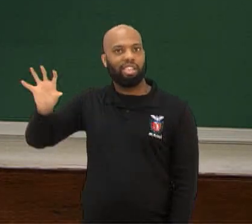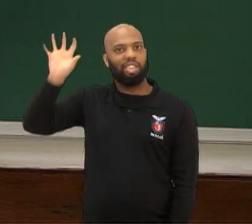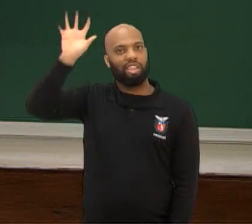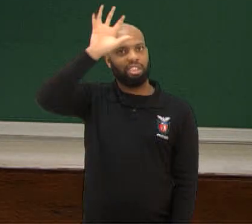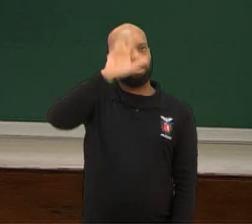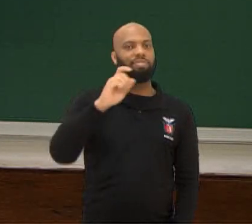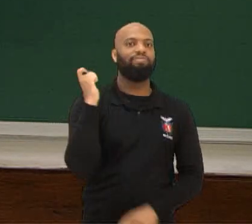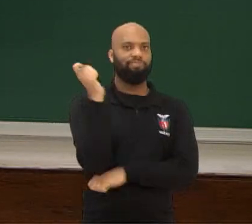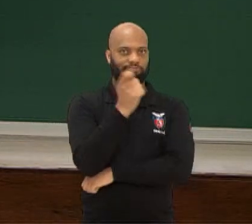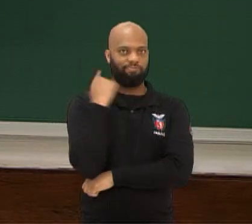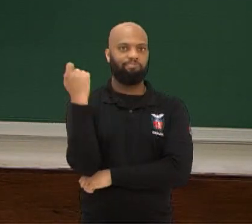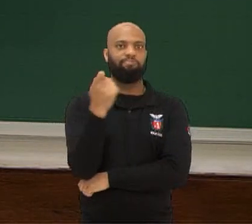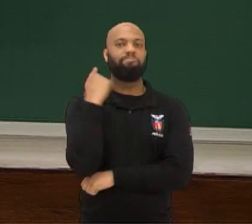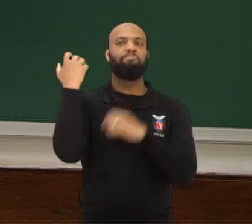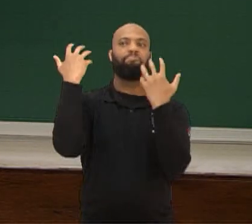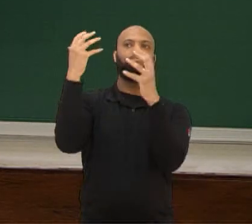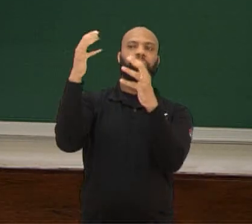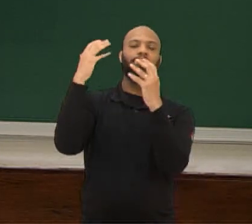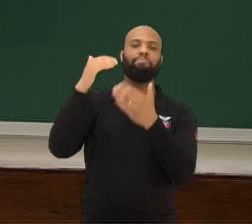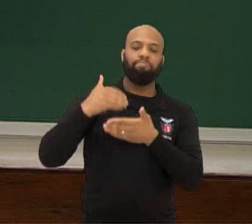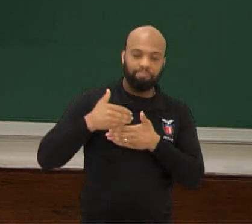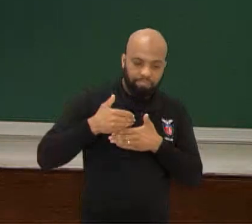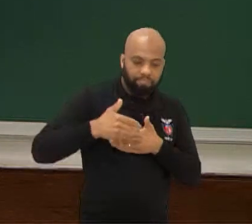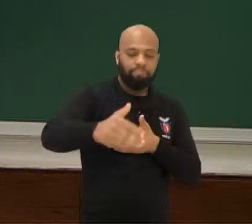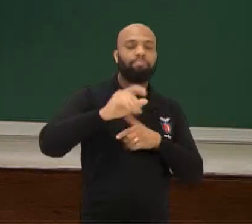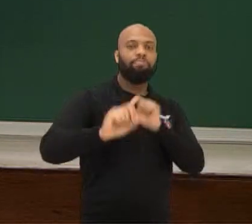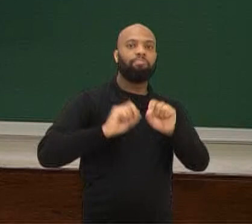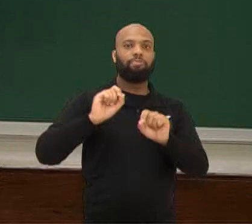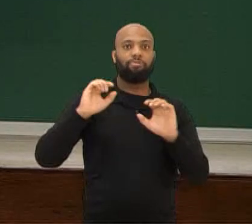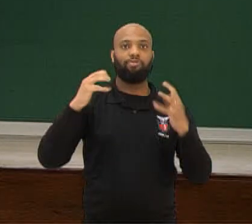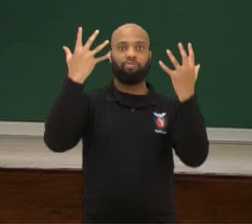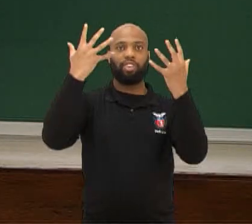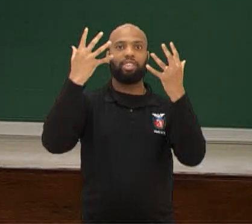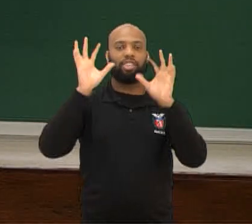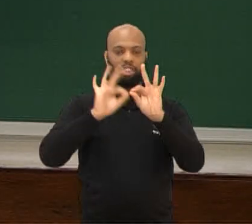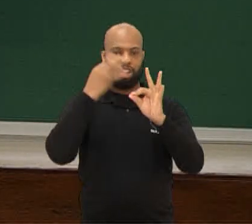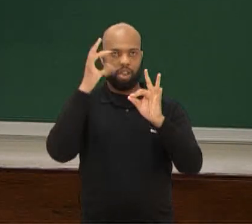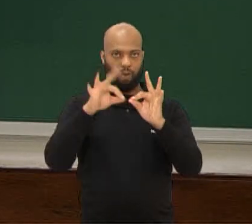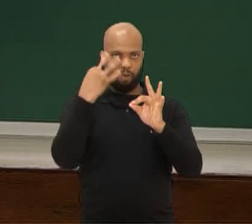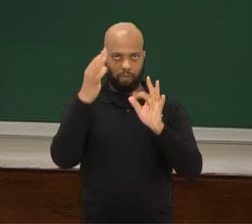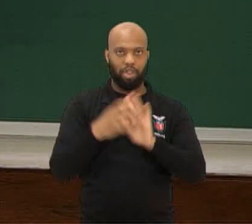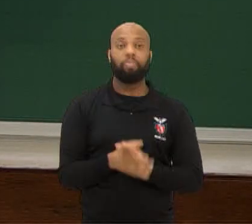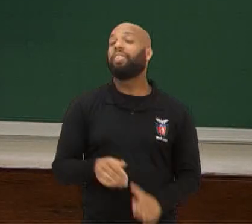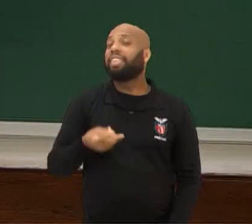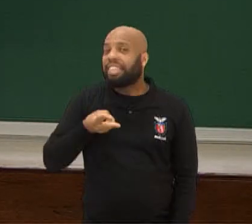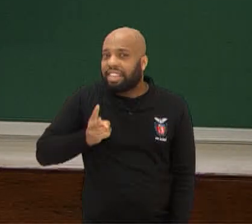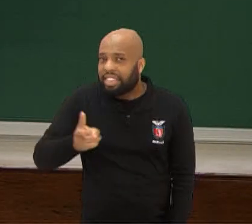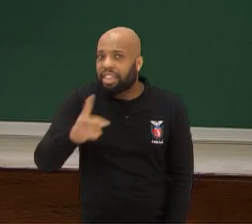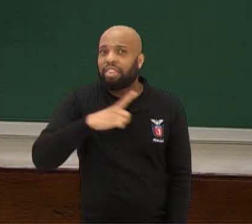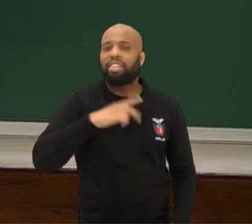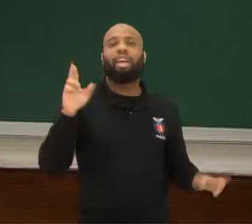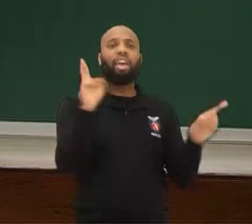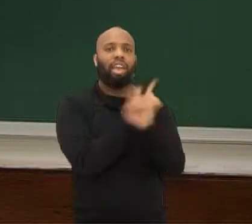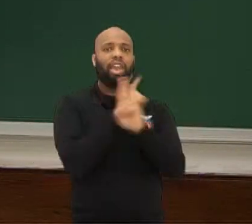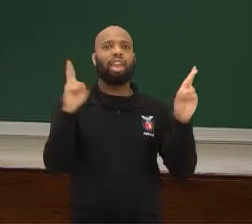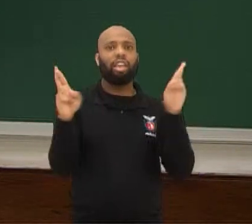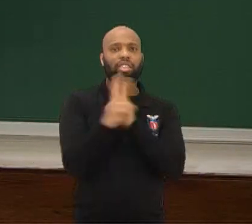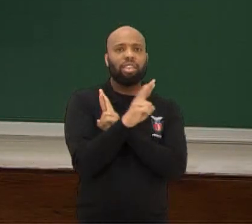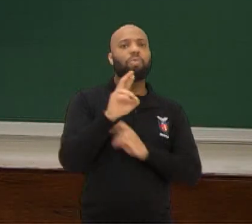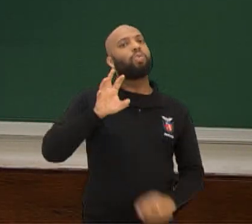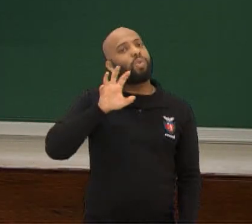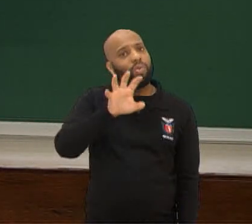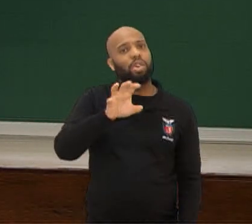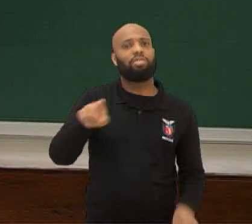Gaúcha comemoram a partir da Festa da Uva em Caxias do Sul. Vejam que é sempre relacionado com essa